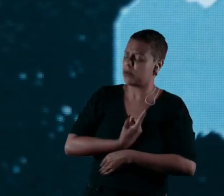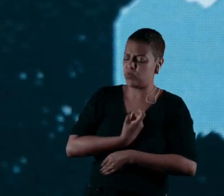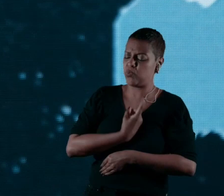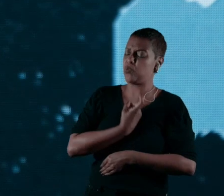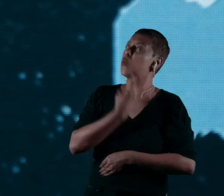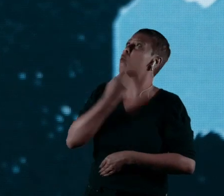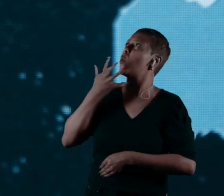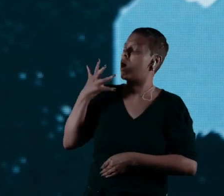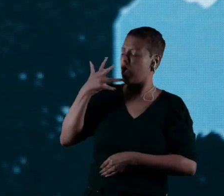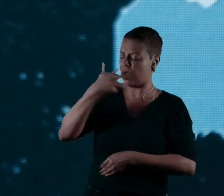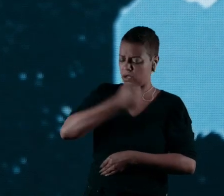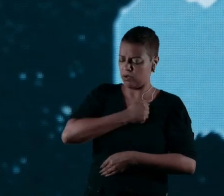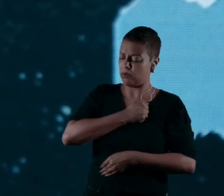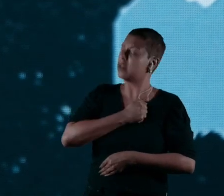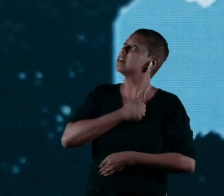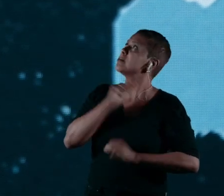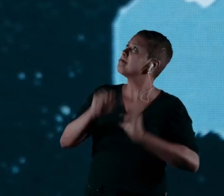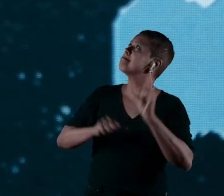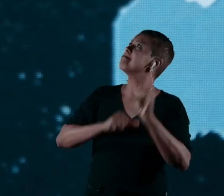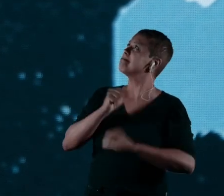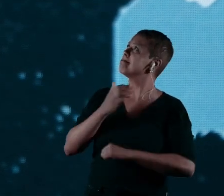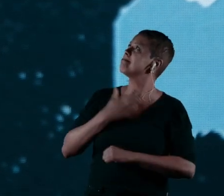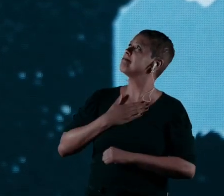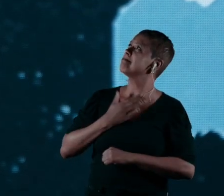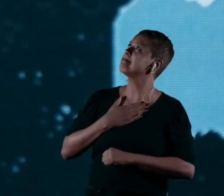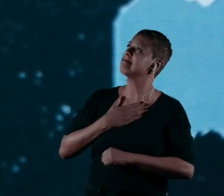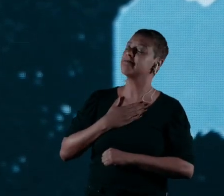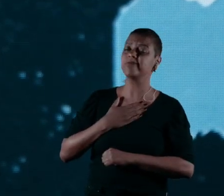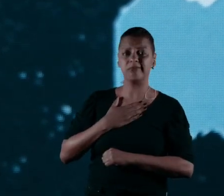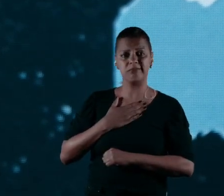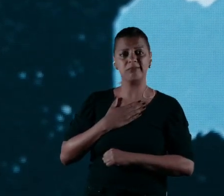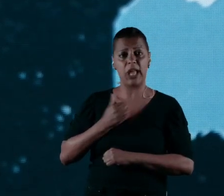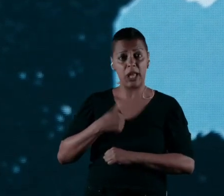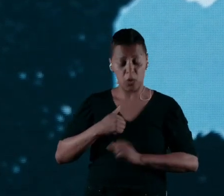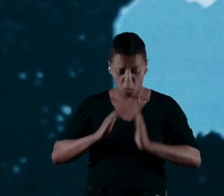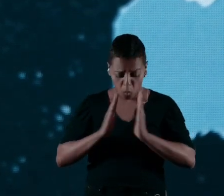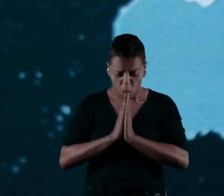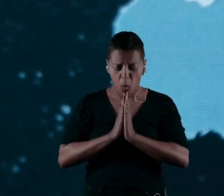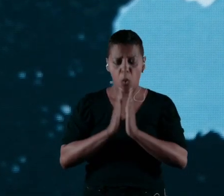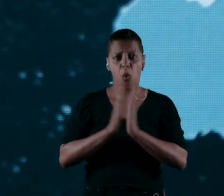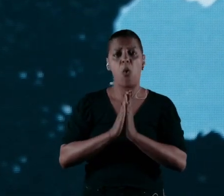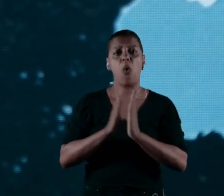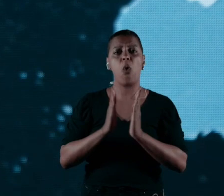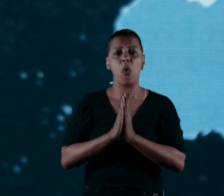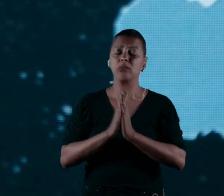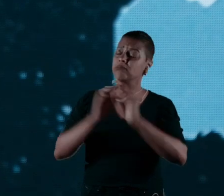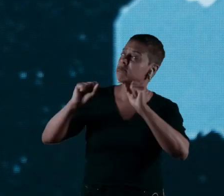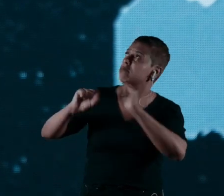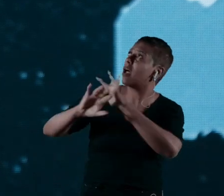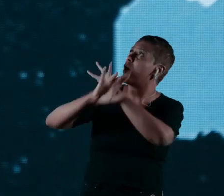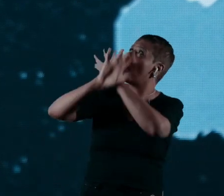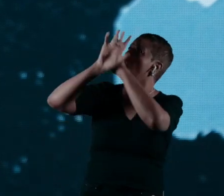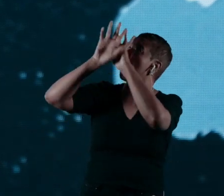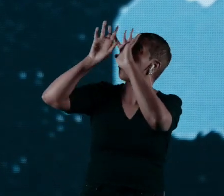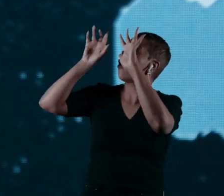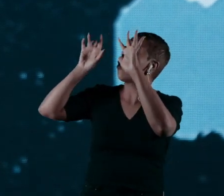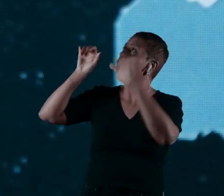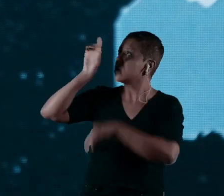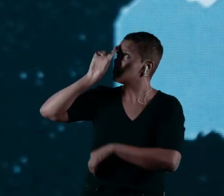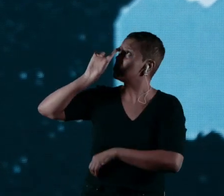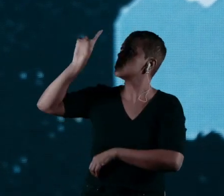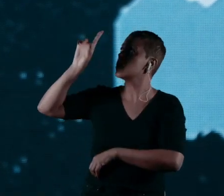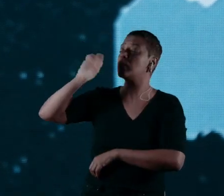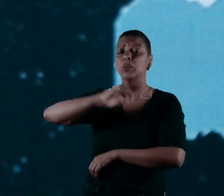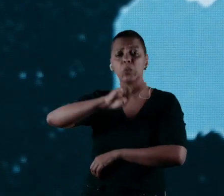único e suficiente Salvador. Eu oro para a glória do nome do Senhor,